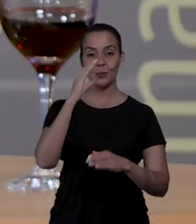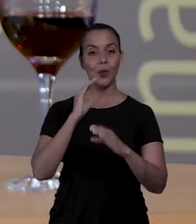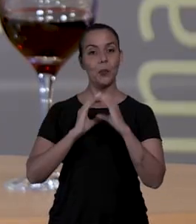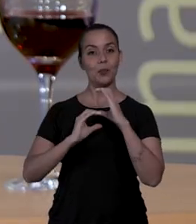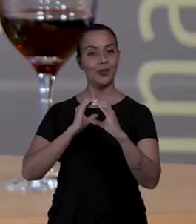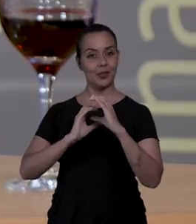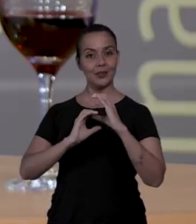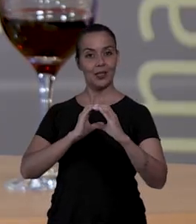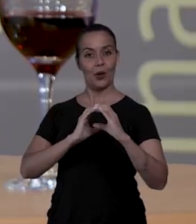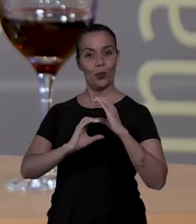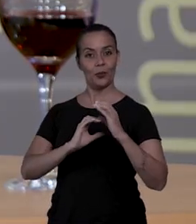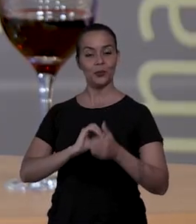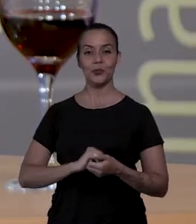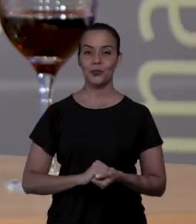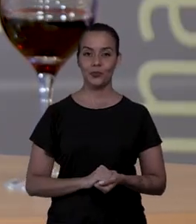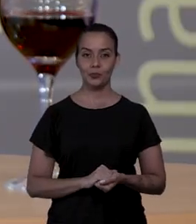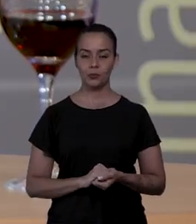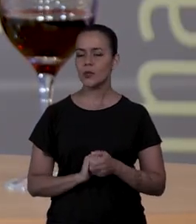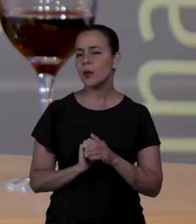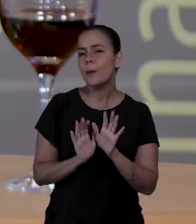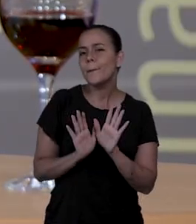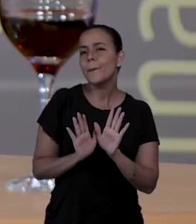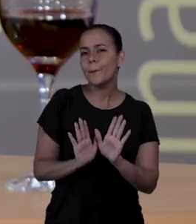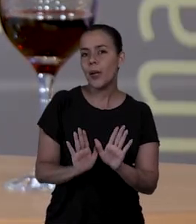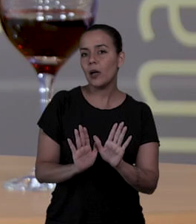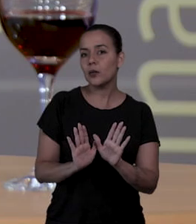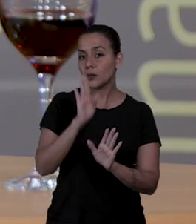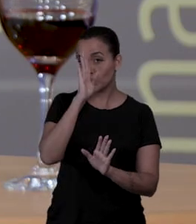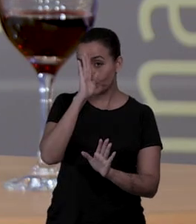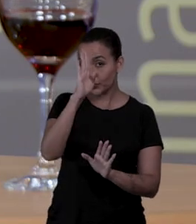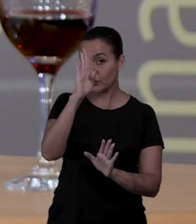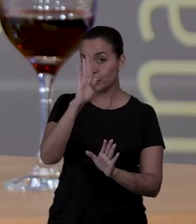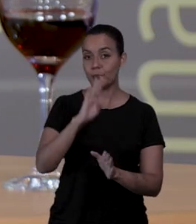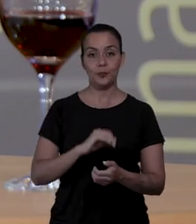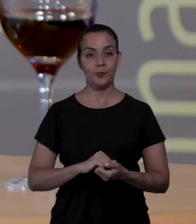desafio para o corpo, para aquele veículo fundamental para a sua comunicação.